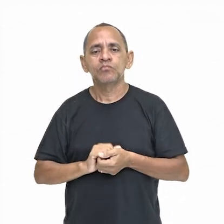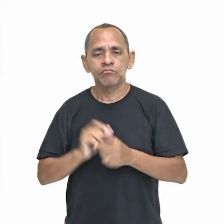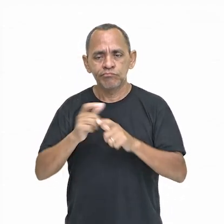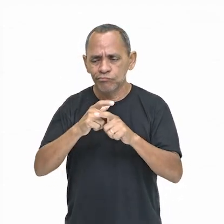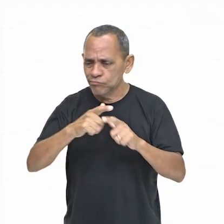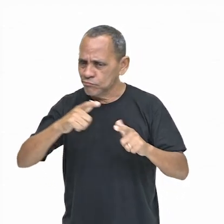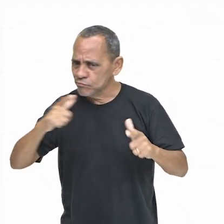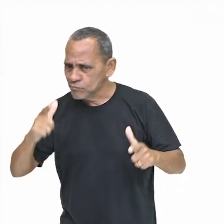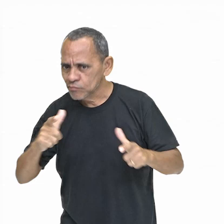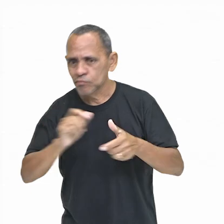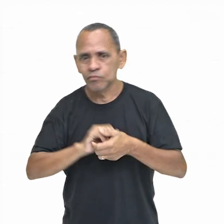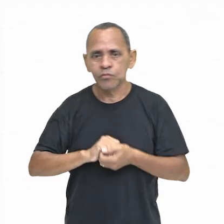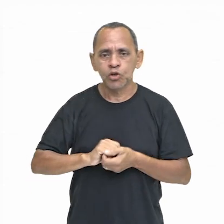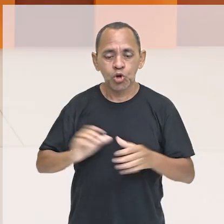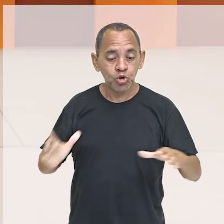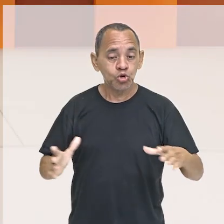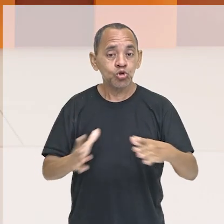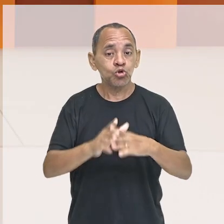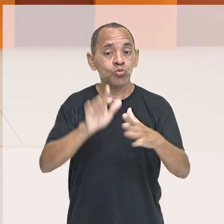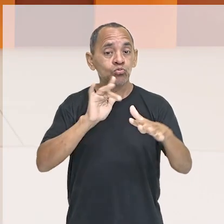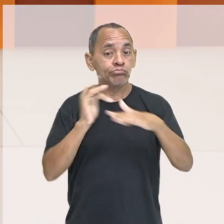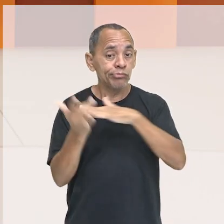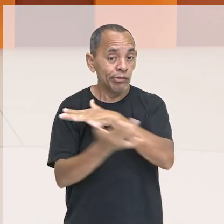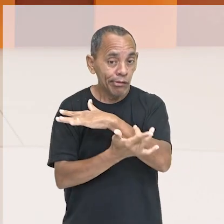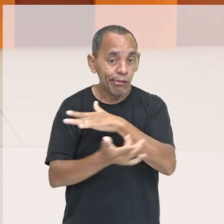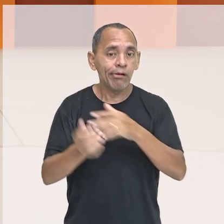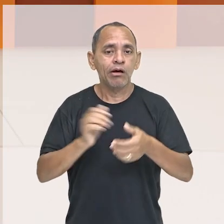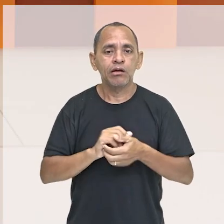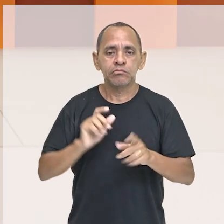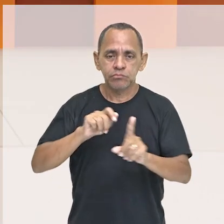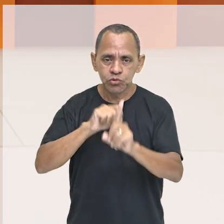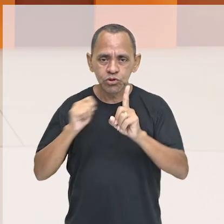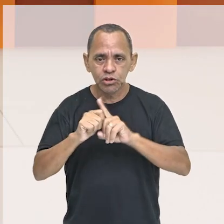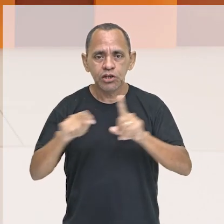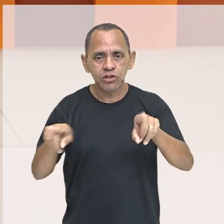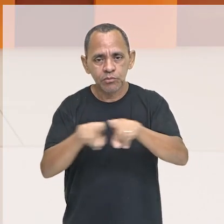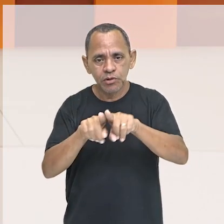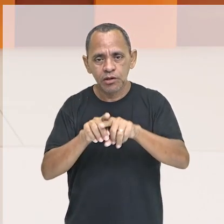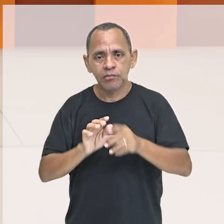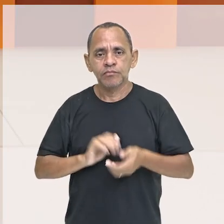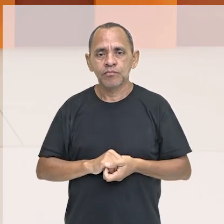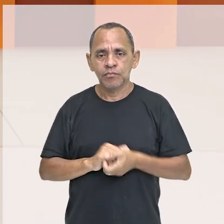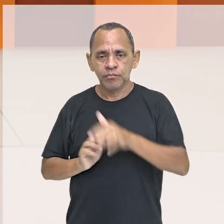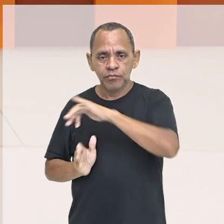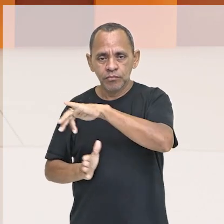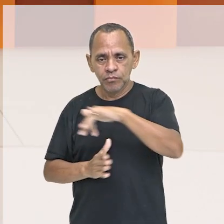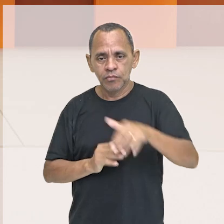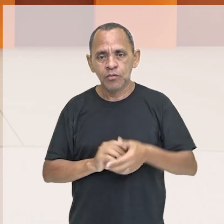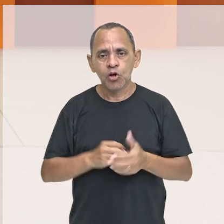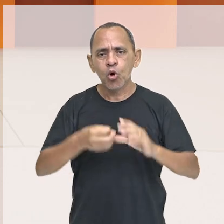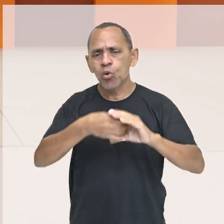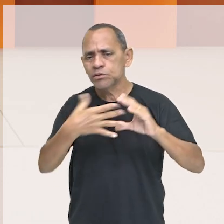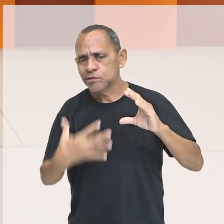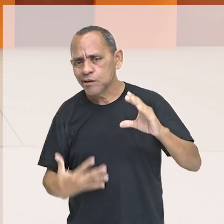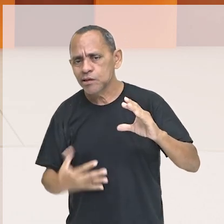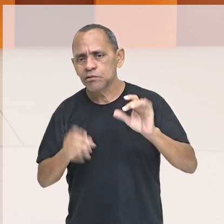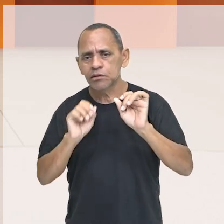socialização, certo? Muito bem, agora vamos falar dos chamados grupos sociais. Definição de grupos